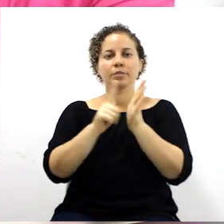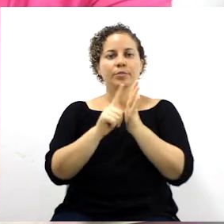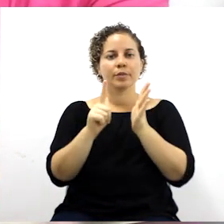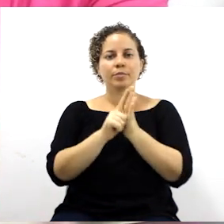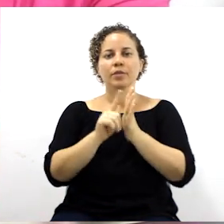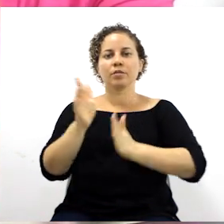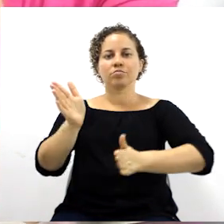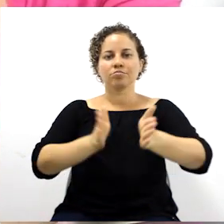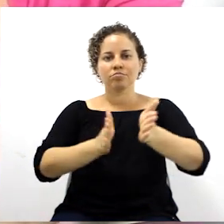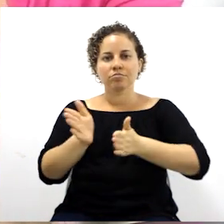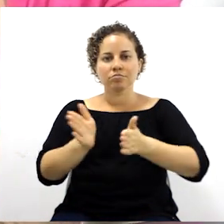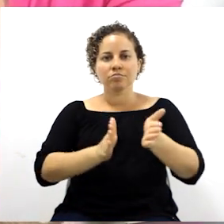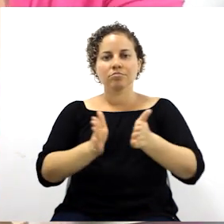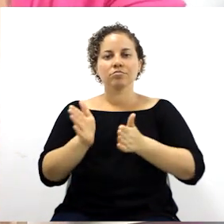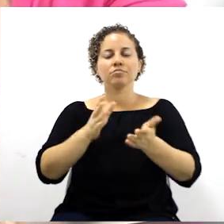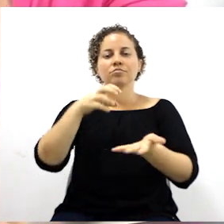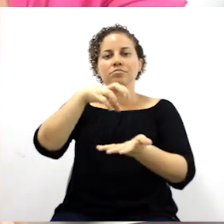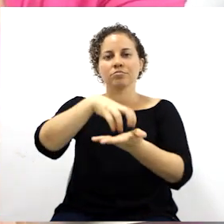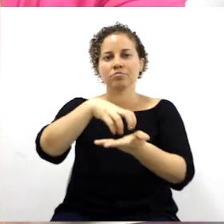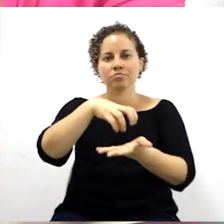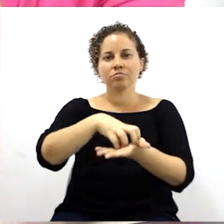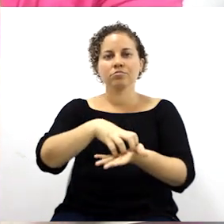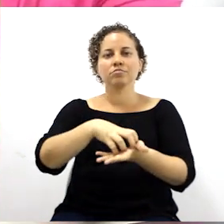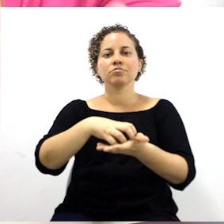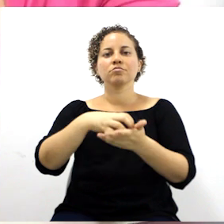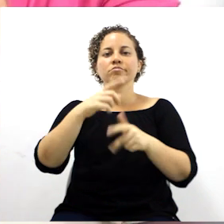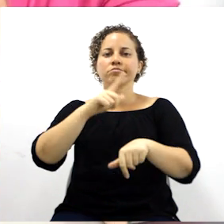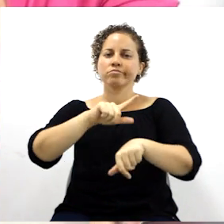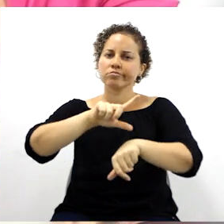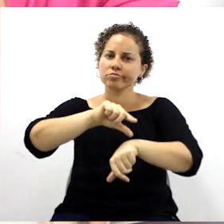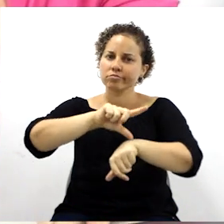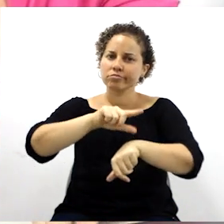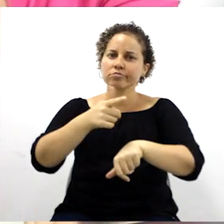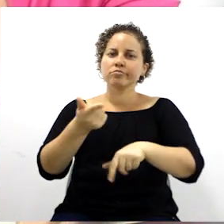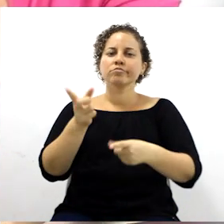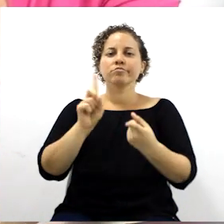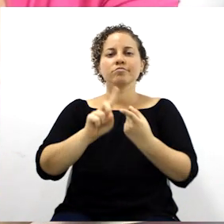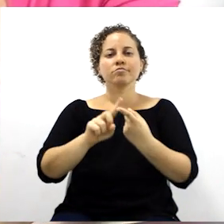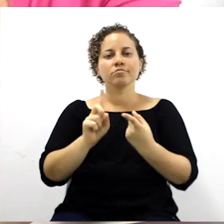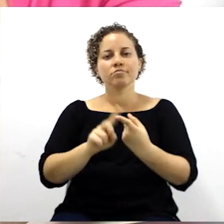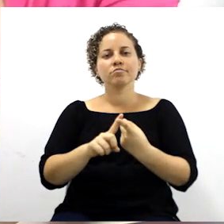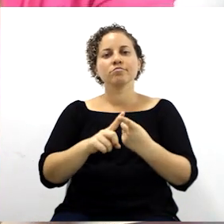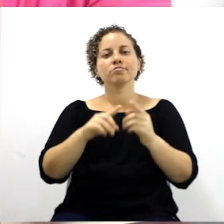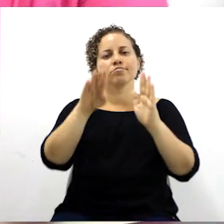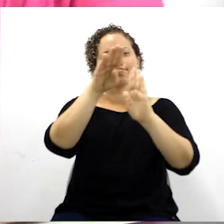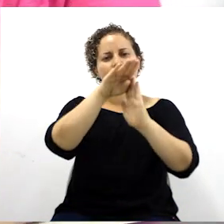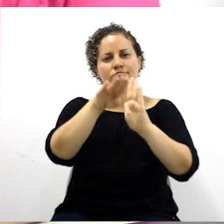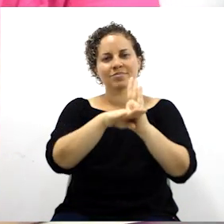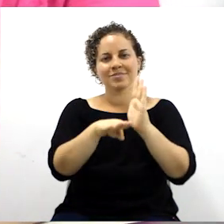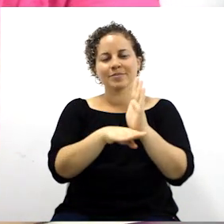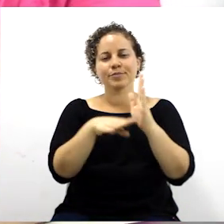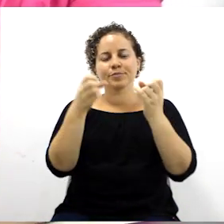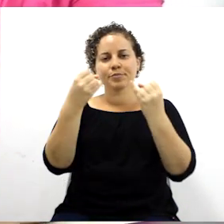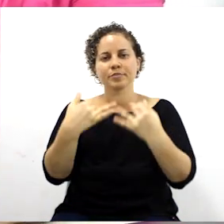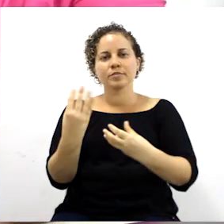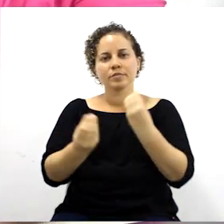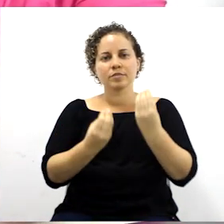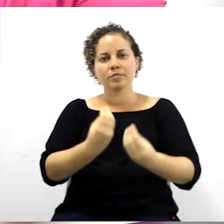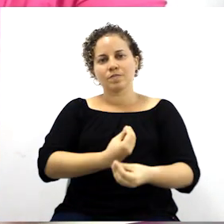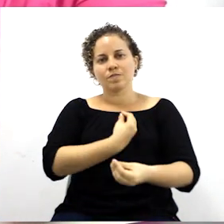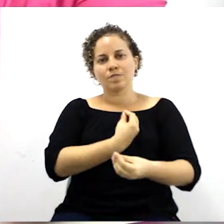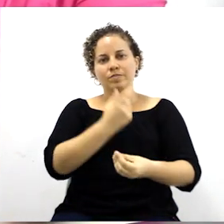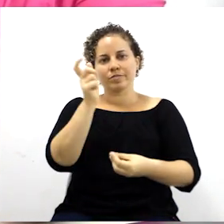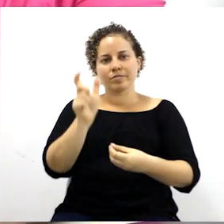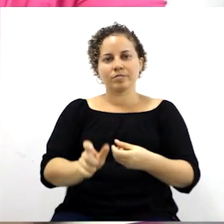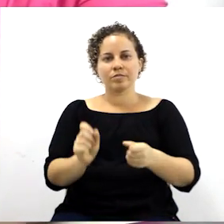de acesso, a localização, os horários, os serviços e os regulamentos. Então, a exemplo,